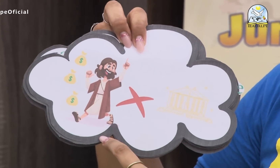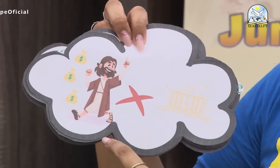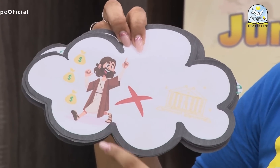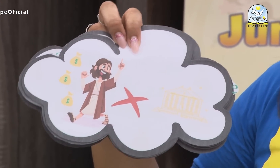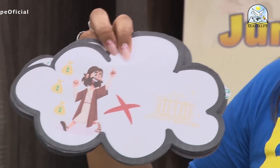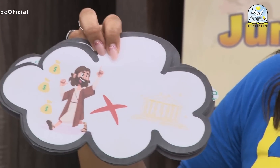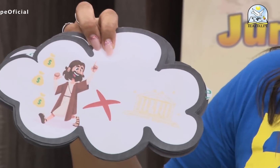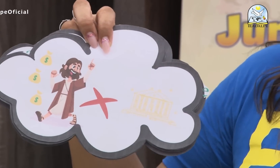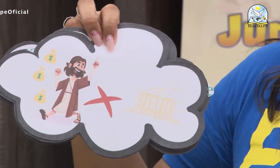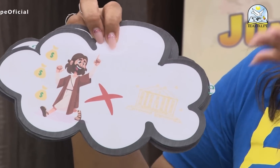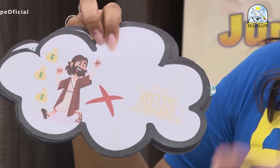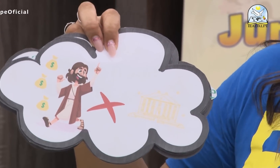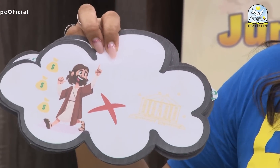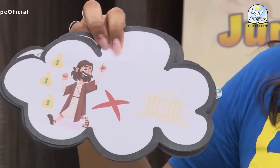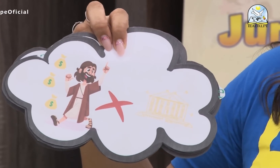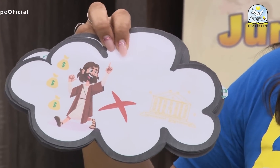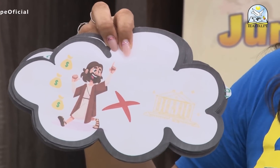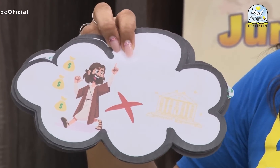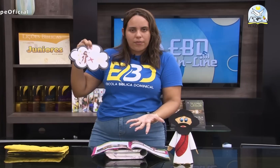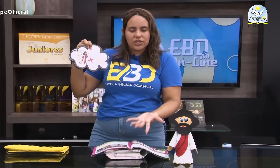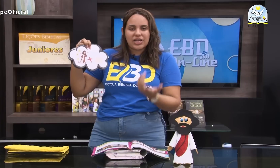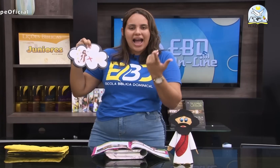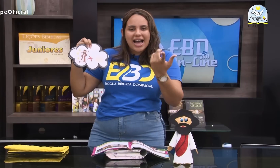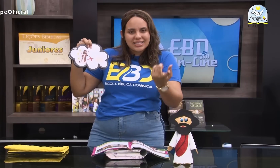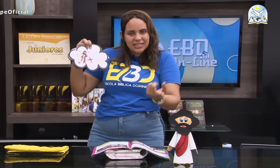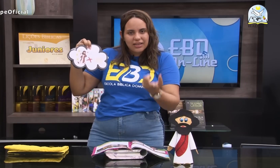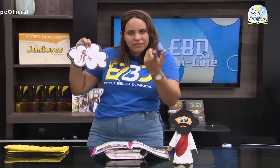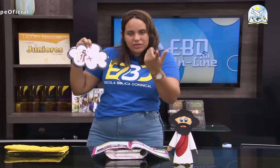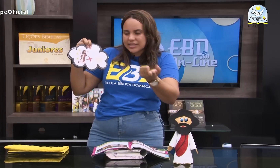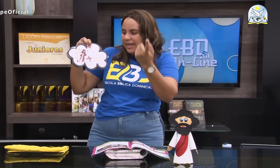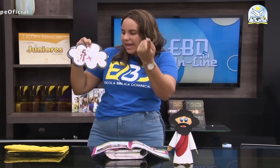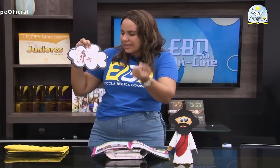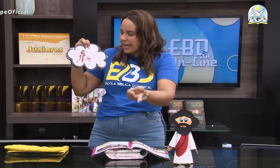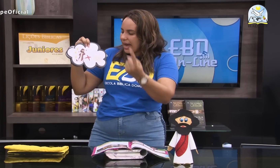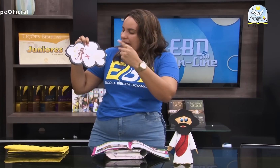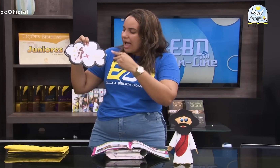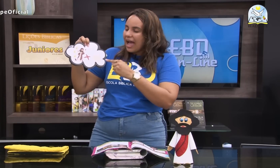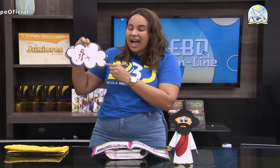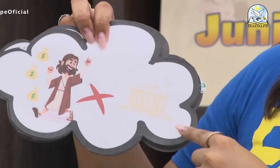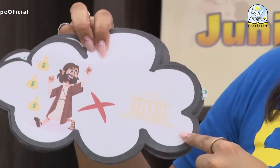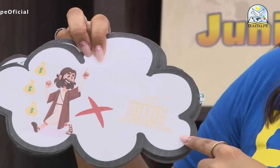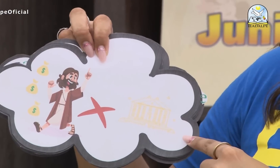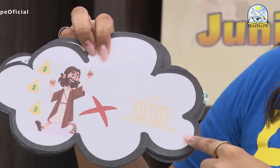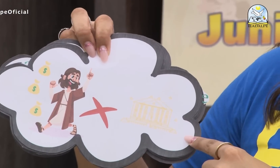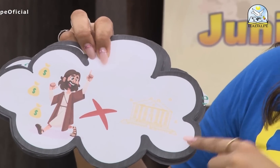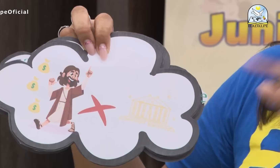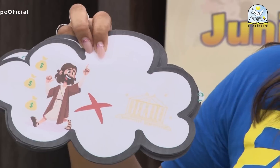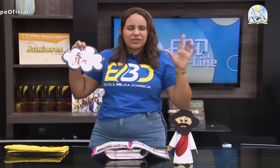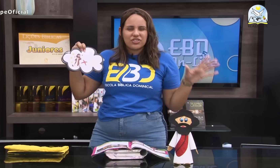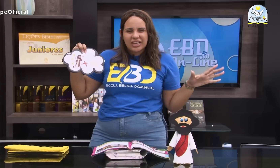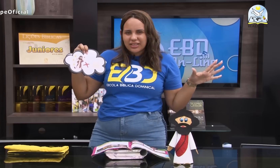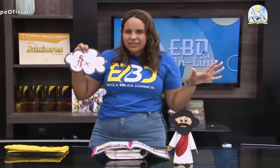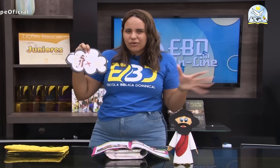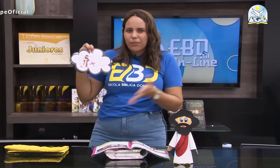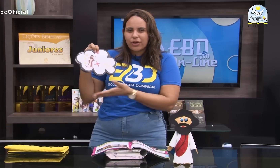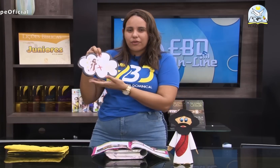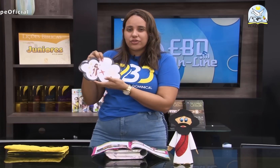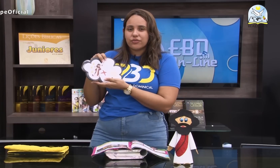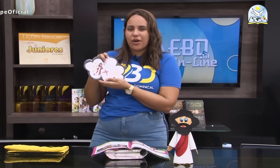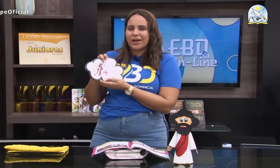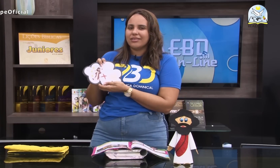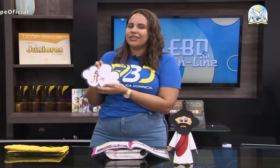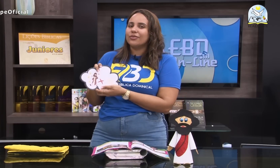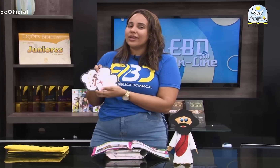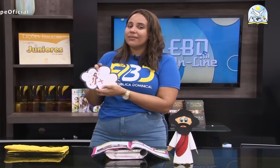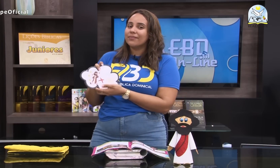os seus bens e doar aos pobres. Assim você herdará a vida eterna. Vocês já entenderam por que eu